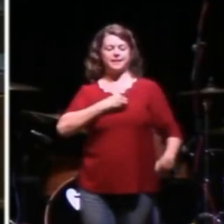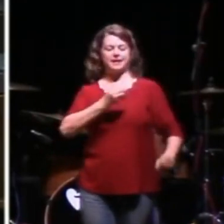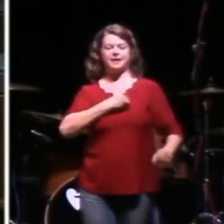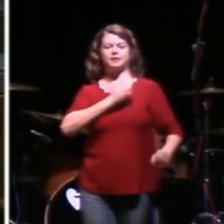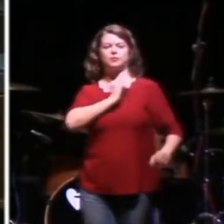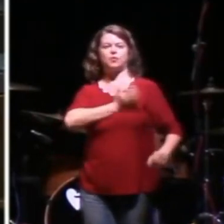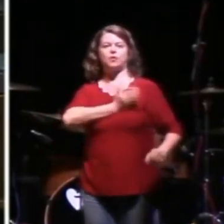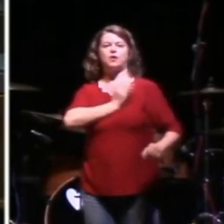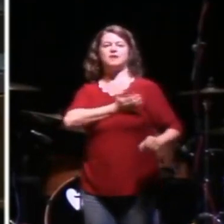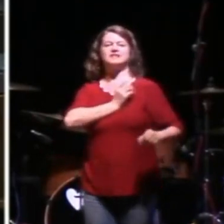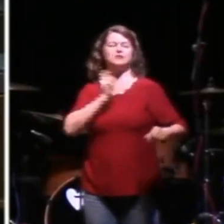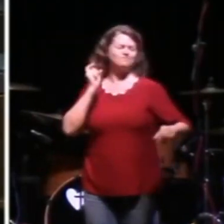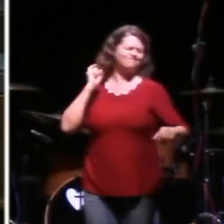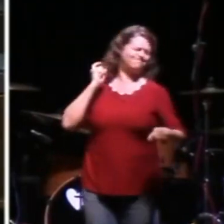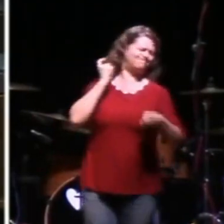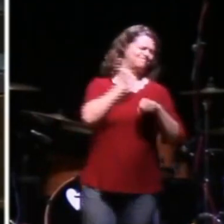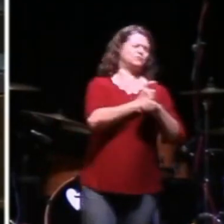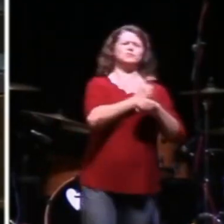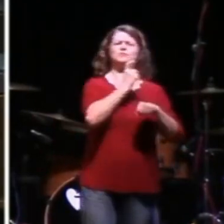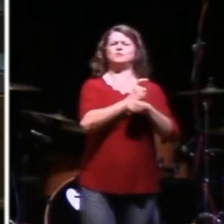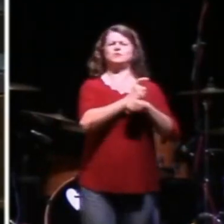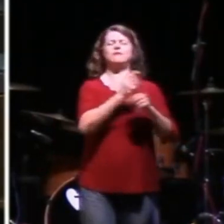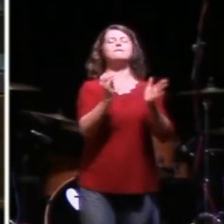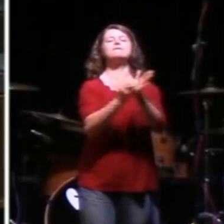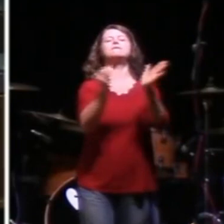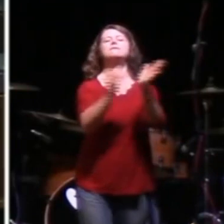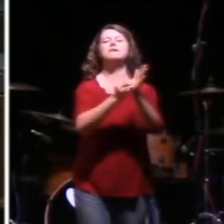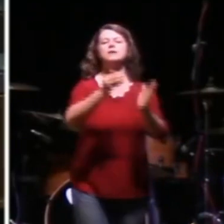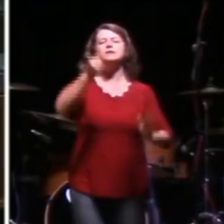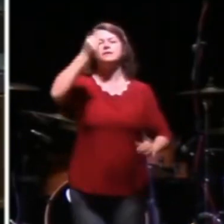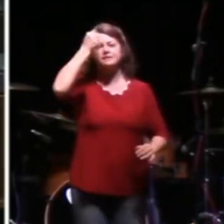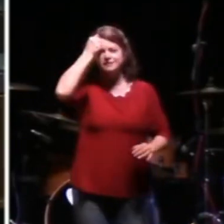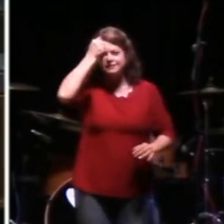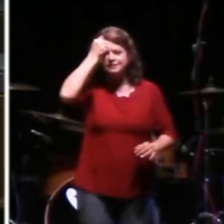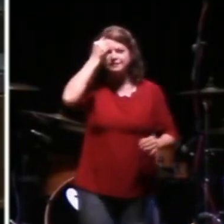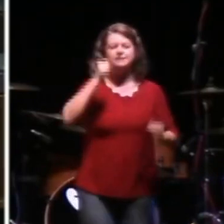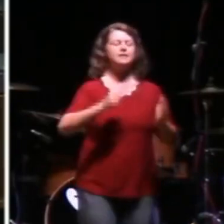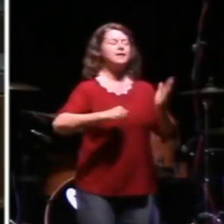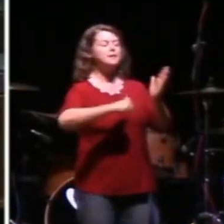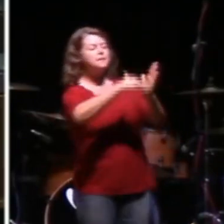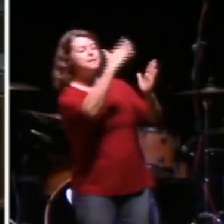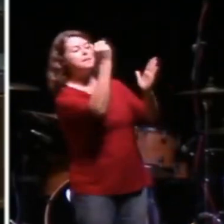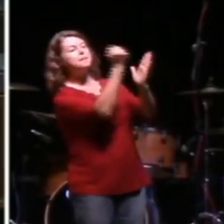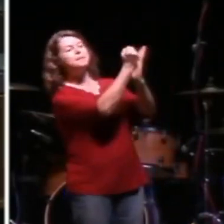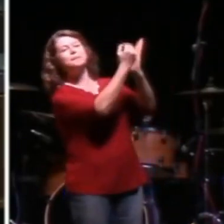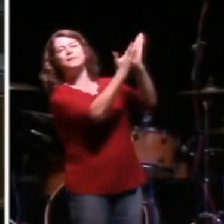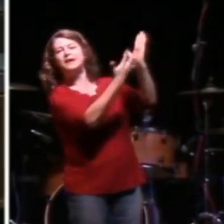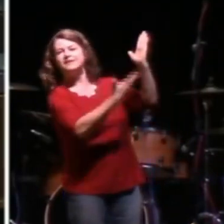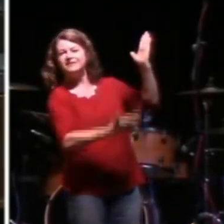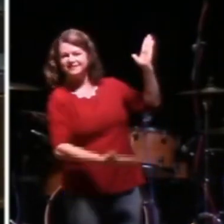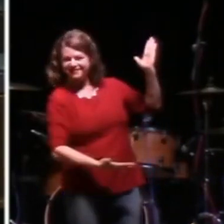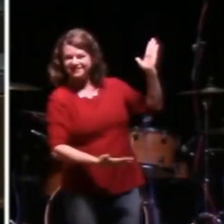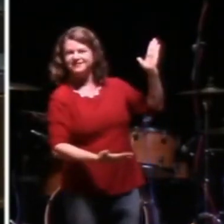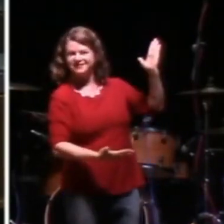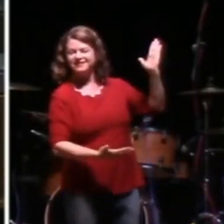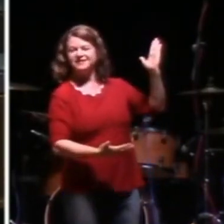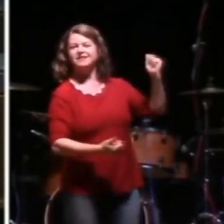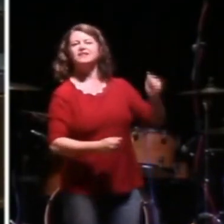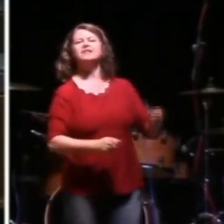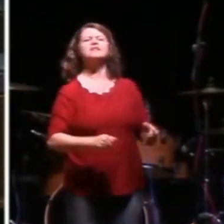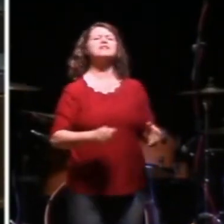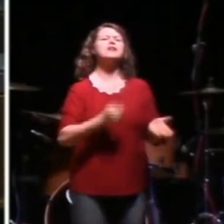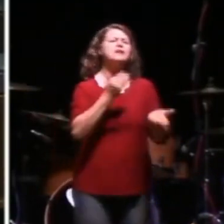que não se e a páscoa ela inicia um processo a partir de um processo de endurecimento